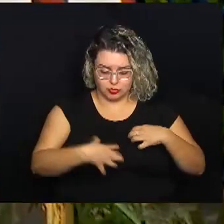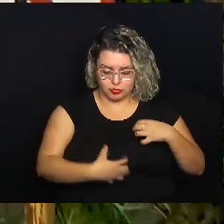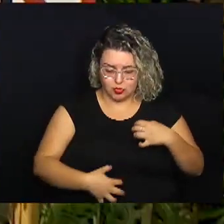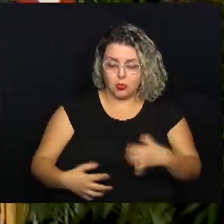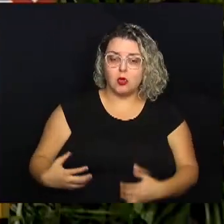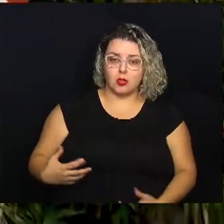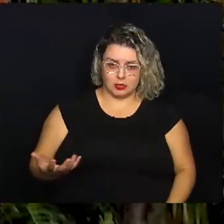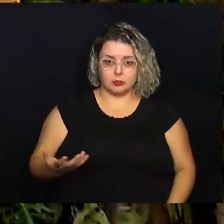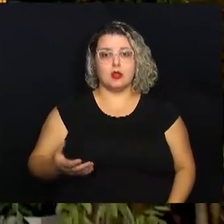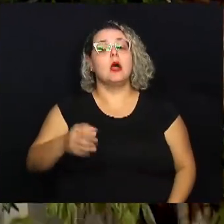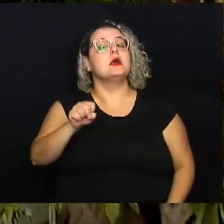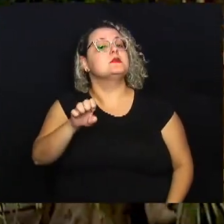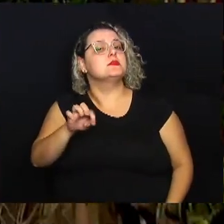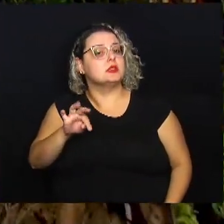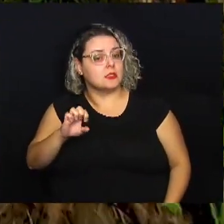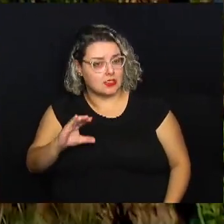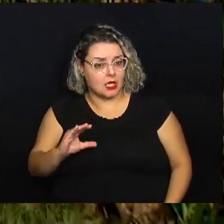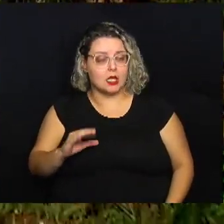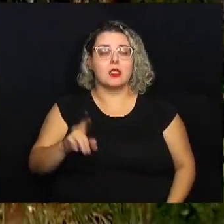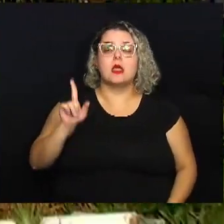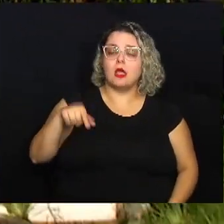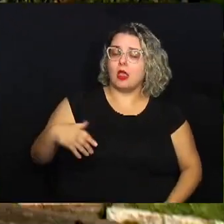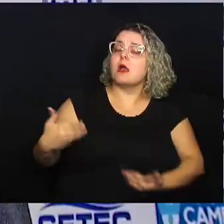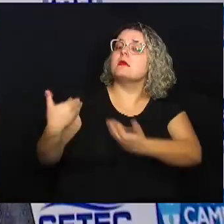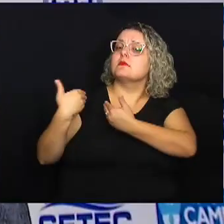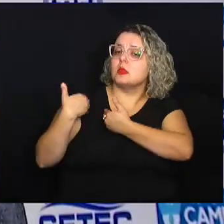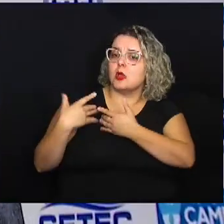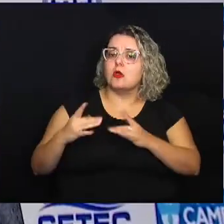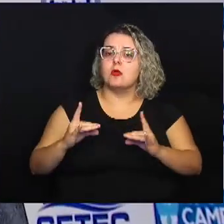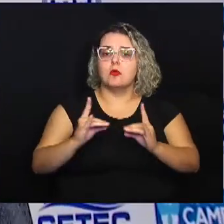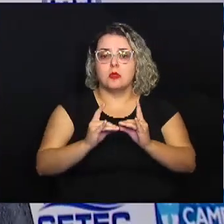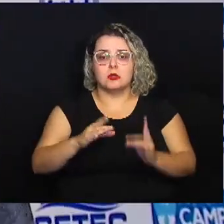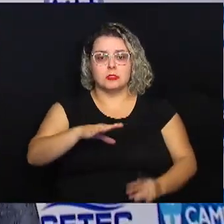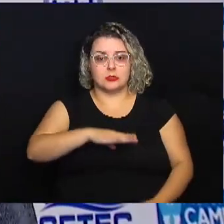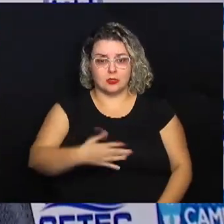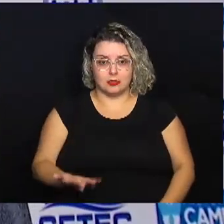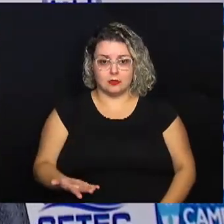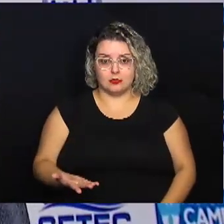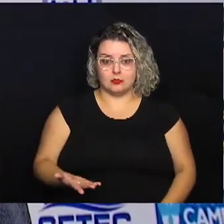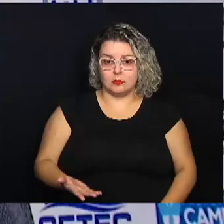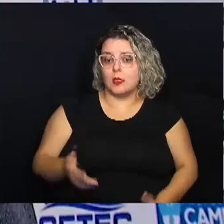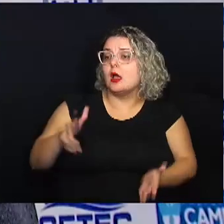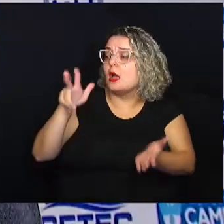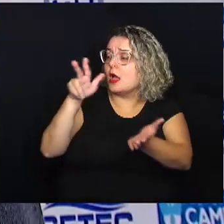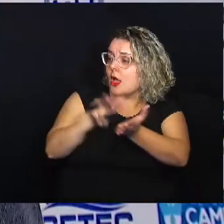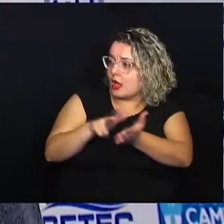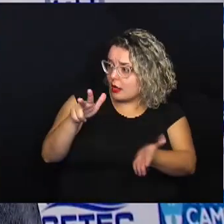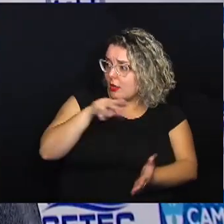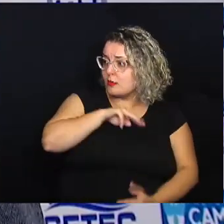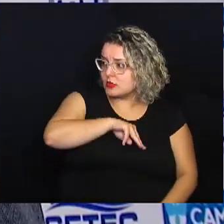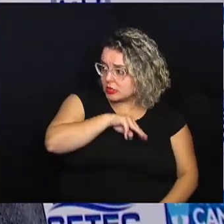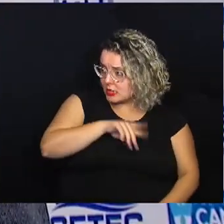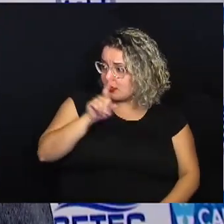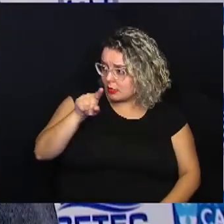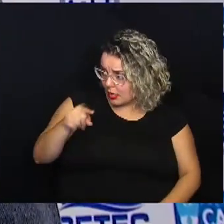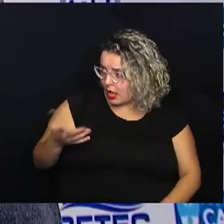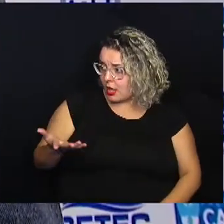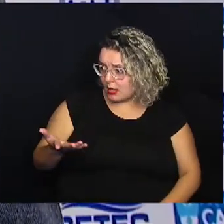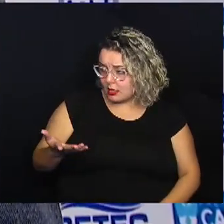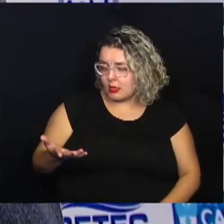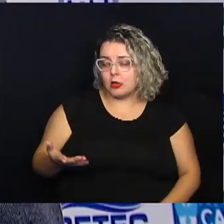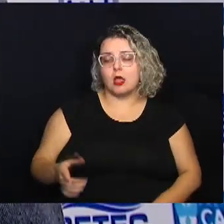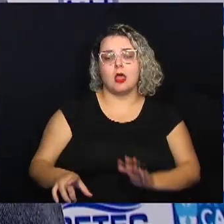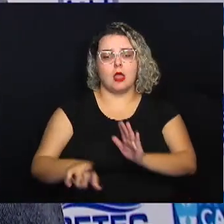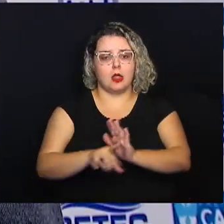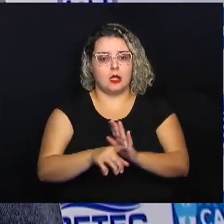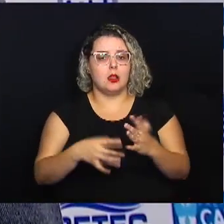terá a responsabilidade de implantar o serviço funerário municipal. A resolução visa regulamentar a lei que foi promulgada recentemente,